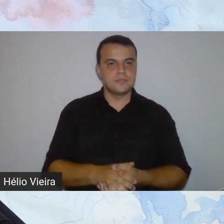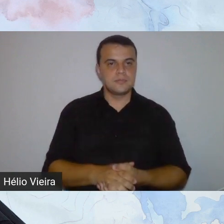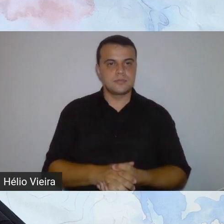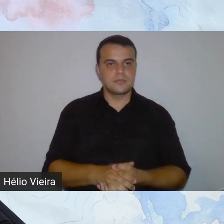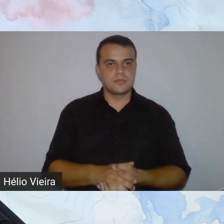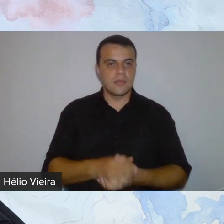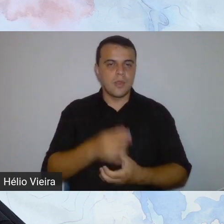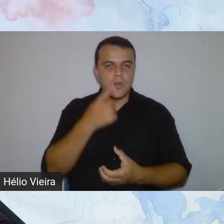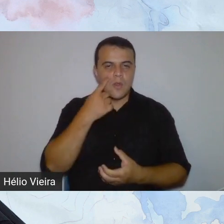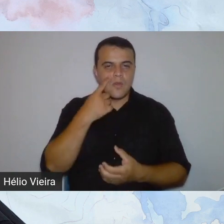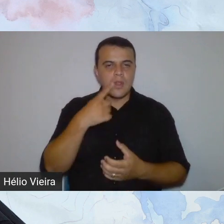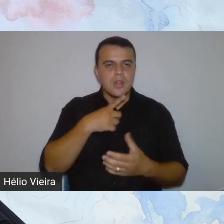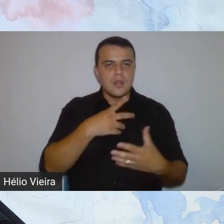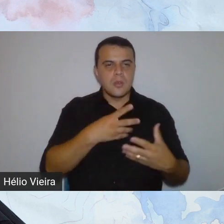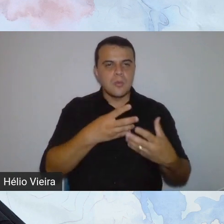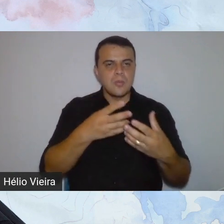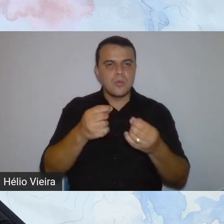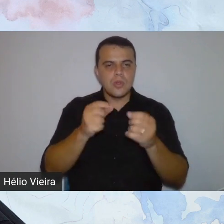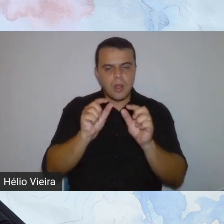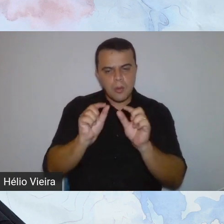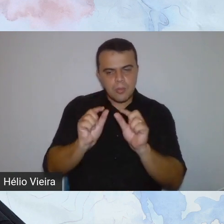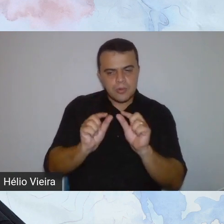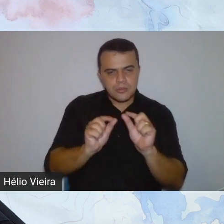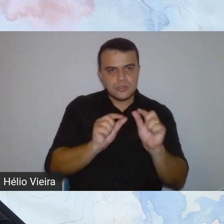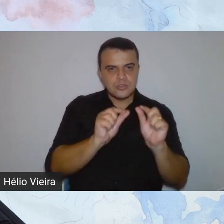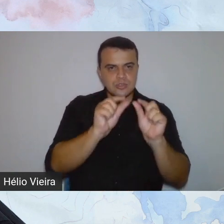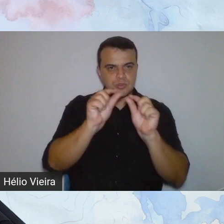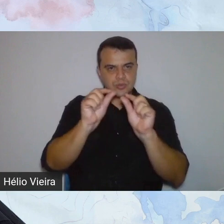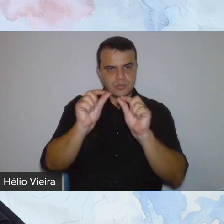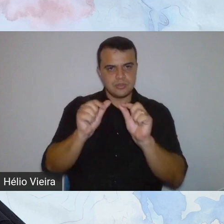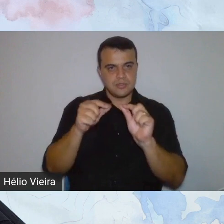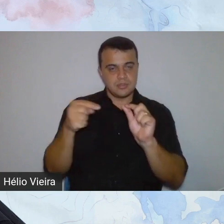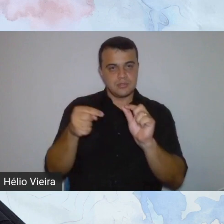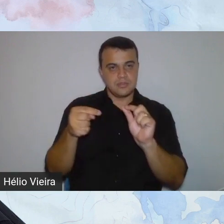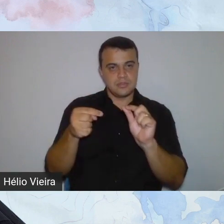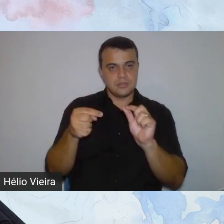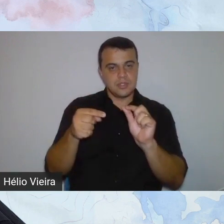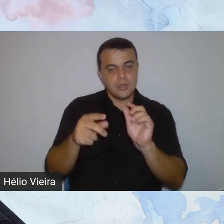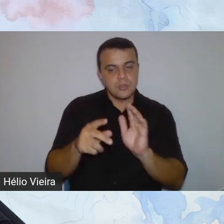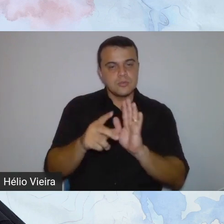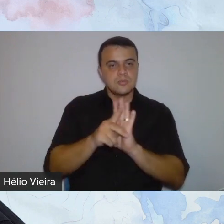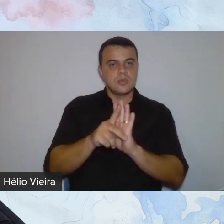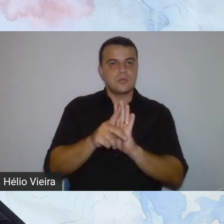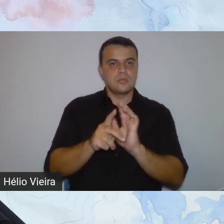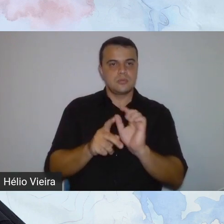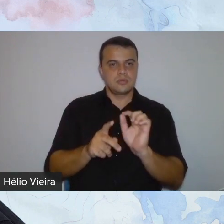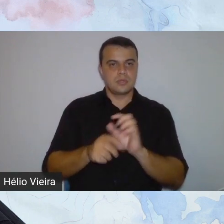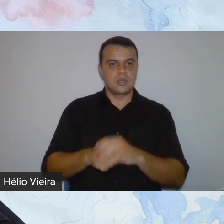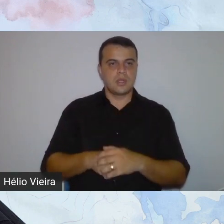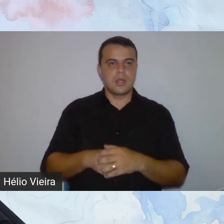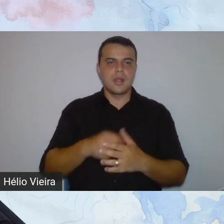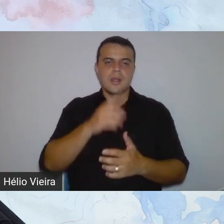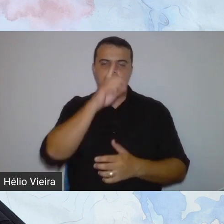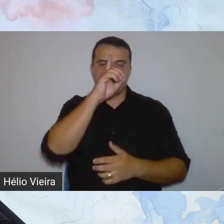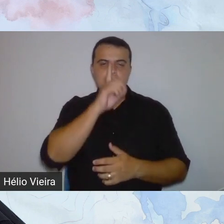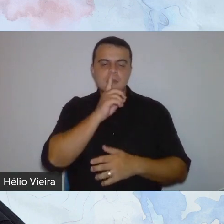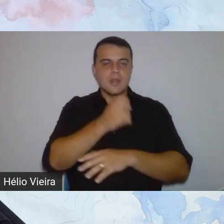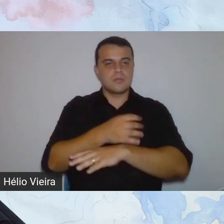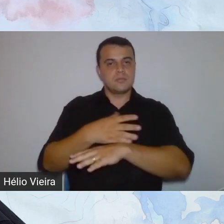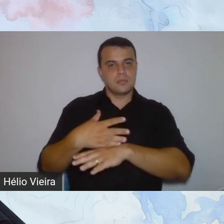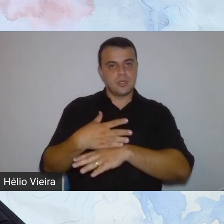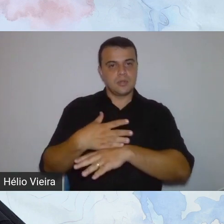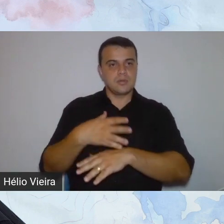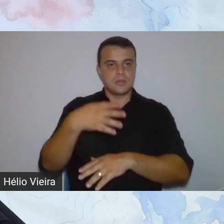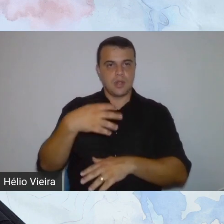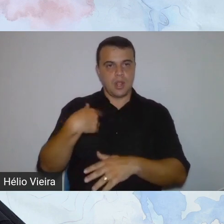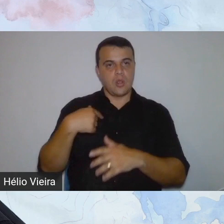Vocês estão vendo que tem esse monte de pontinhos aqui, ó, que são pontinhos justamente, ó, amarelados e branquinhos, né?